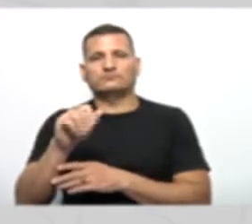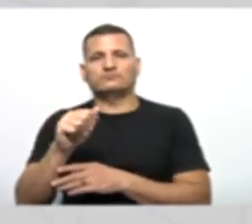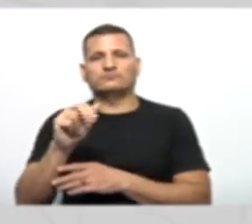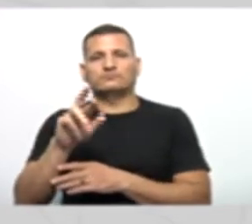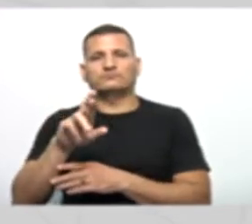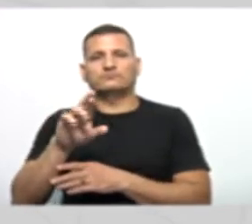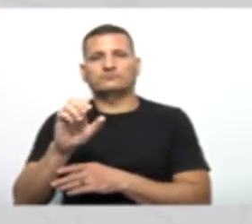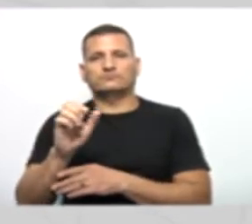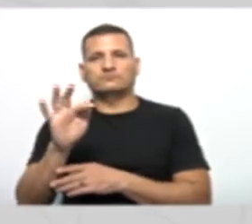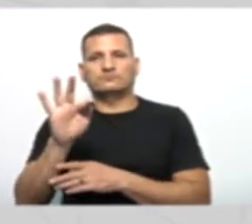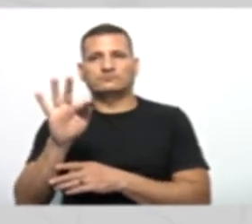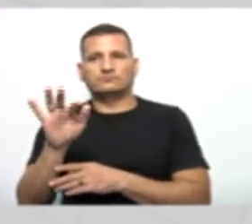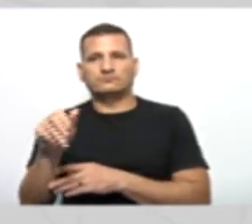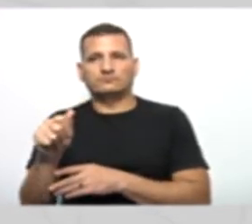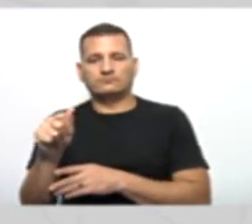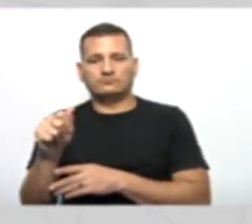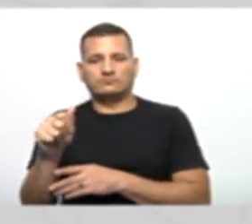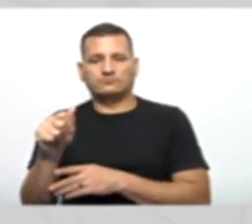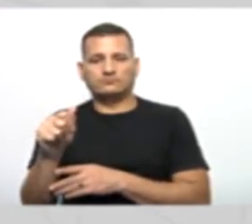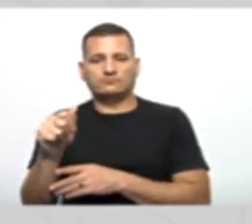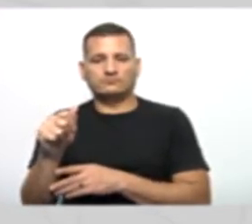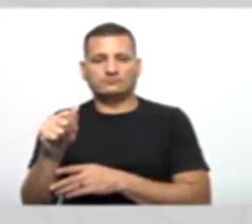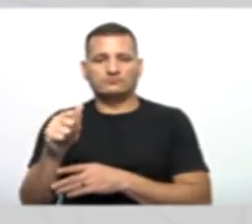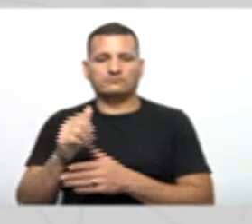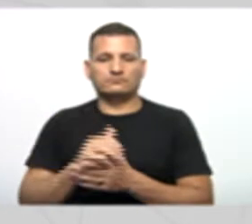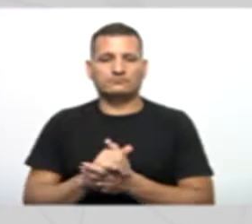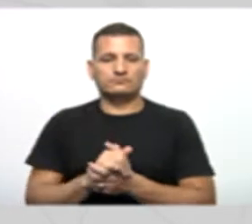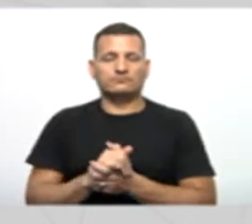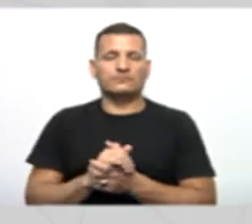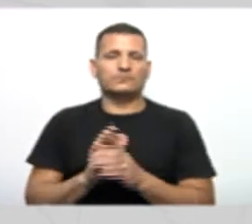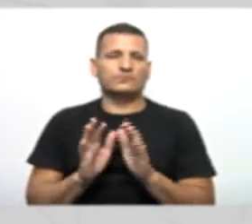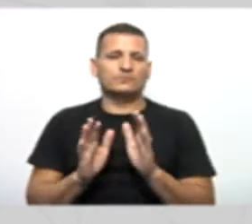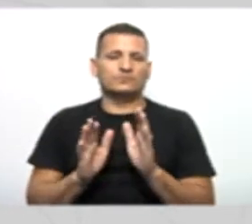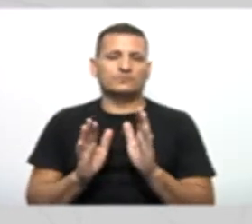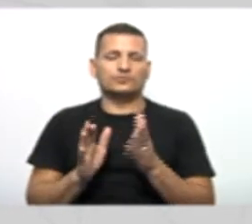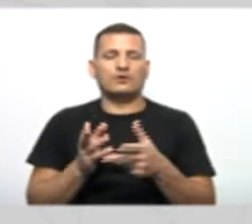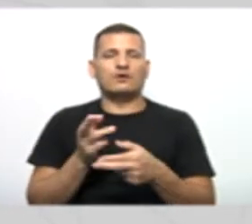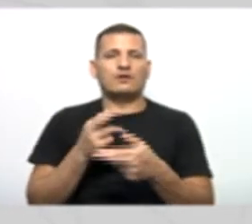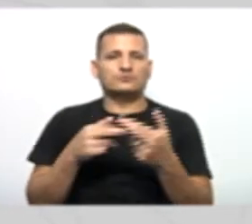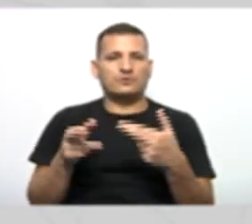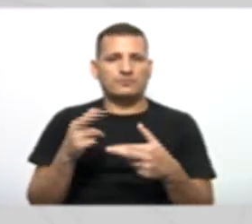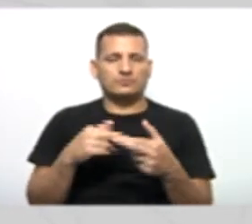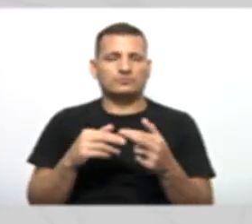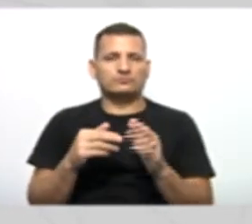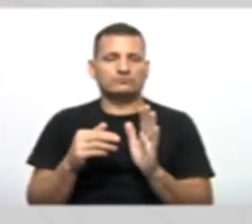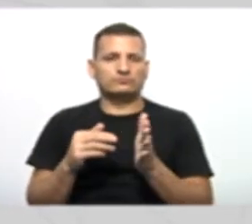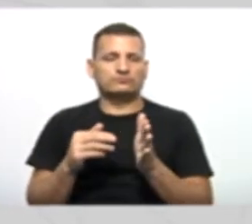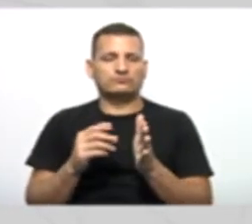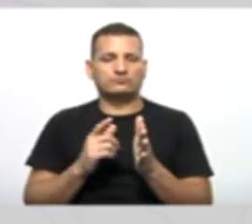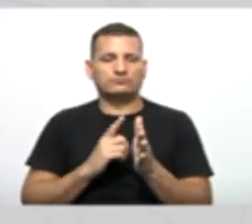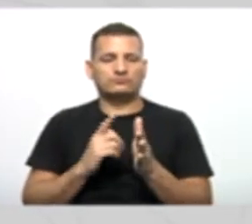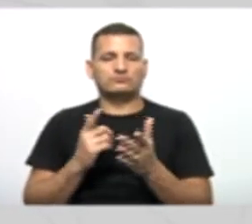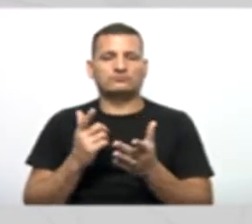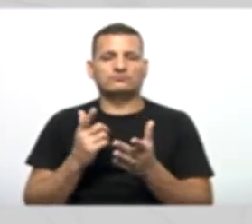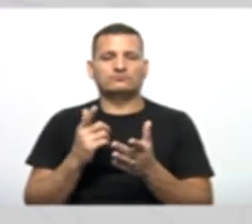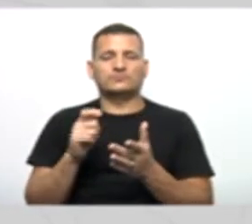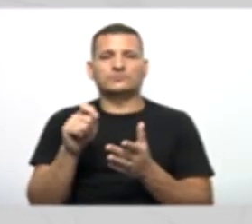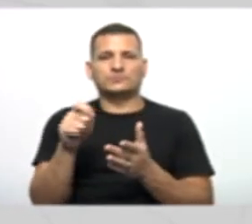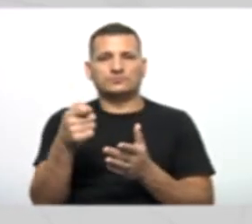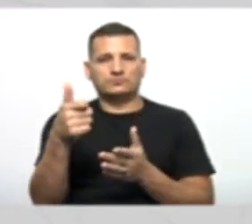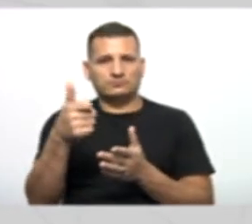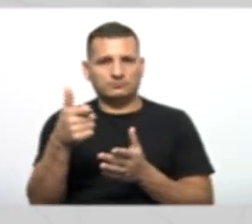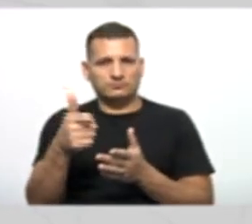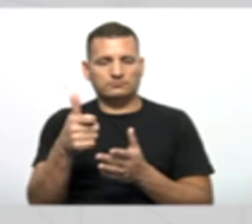Vejam que aqui já está determinado os tipos, né? O que é o que é chave primária aqui,